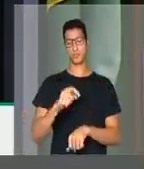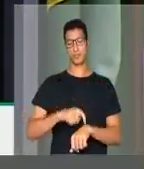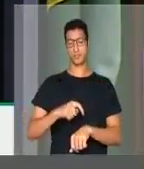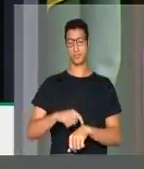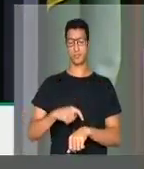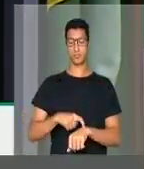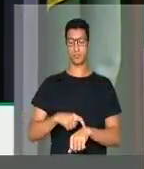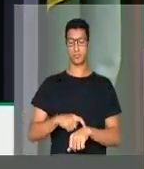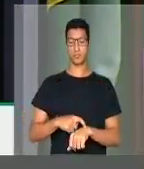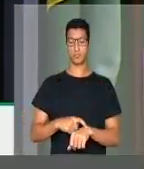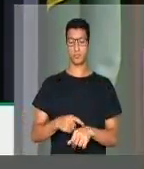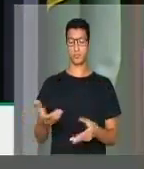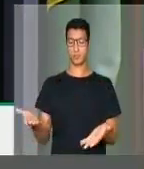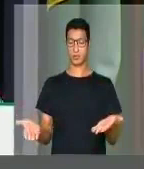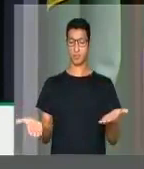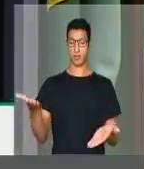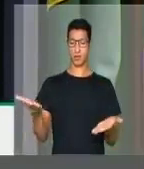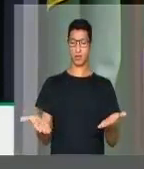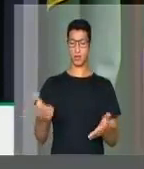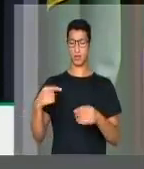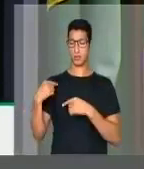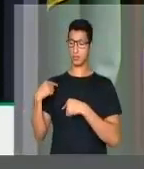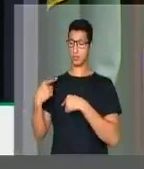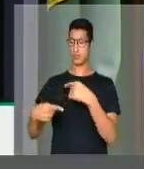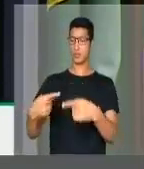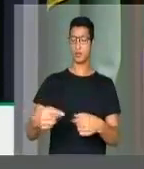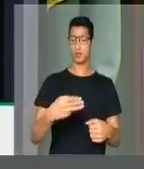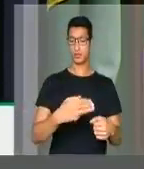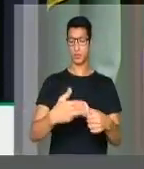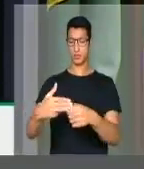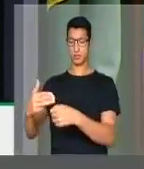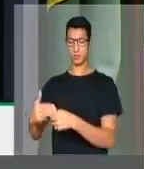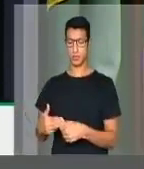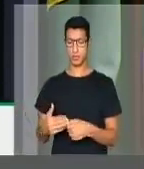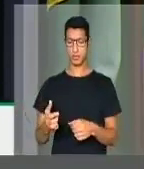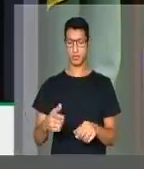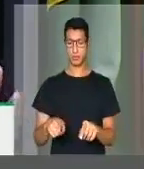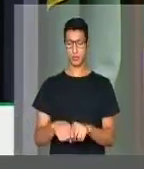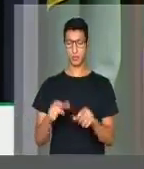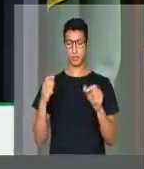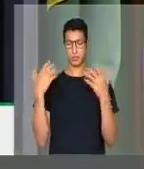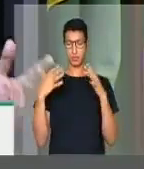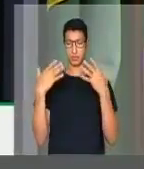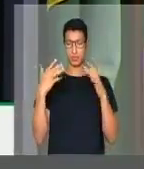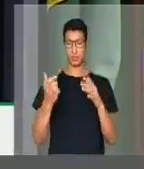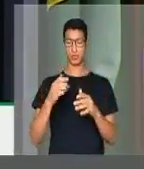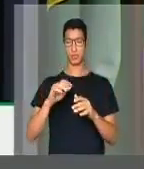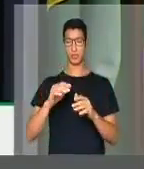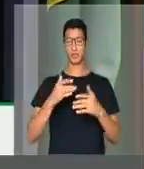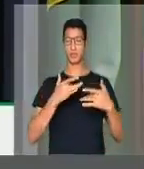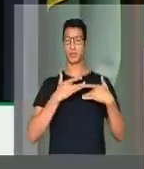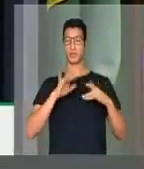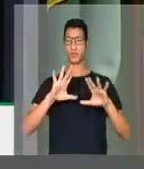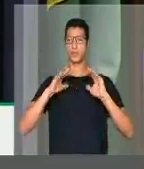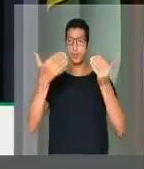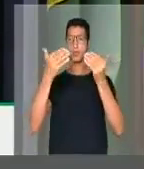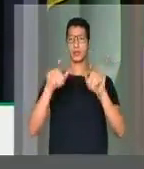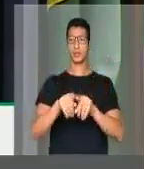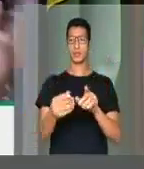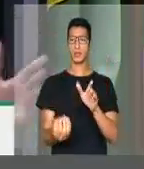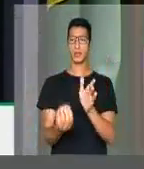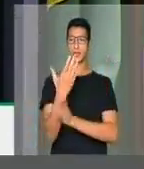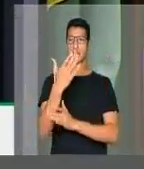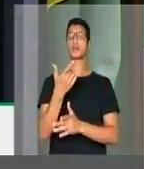de balanço da trajetória de cada município de comemoração confraternização e de